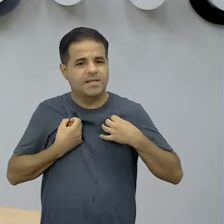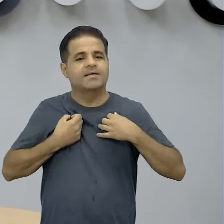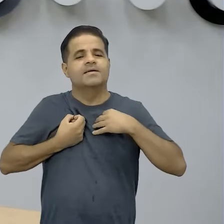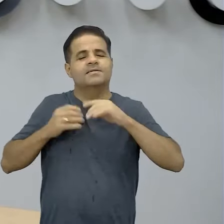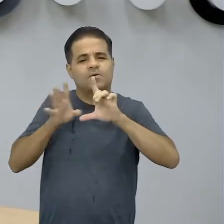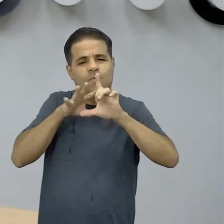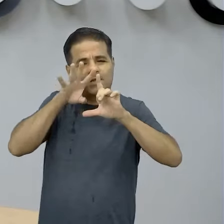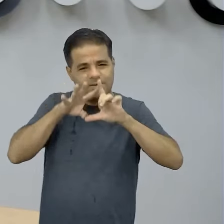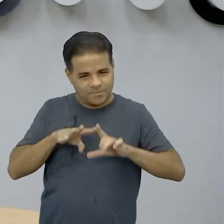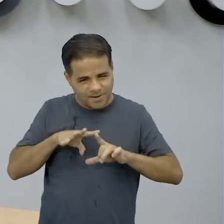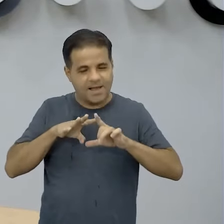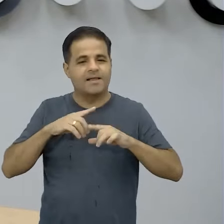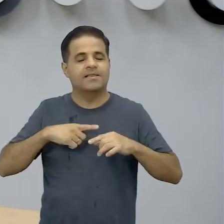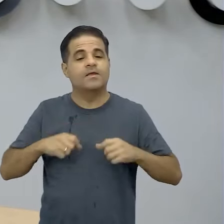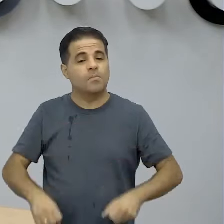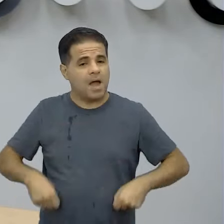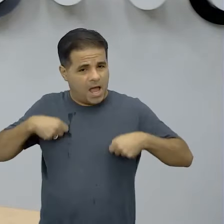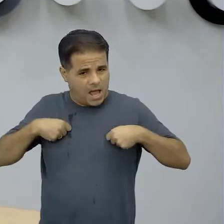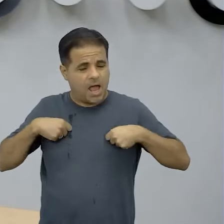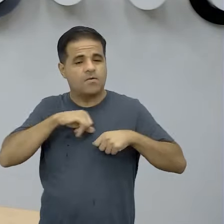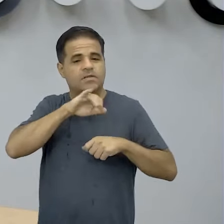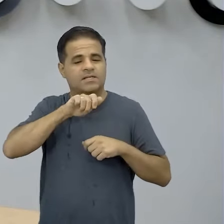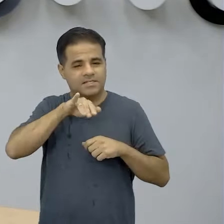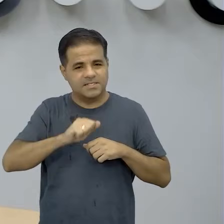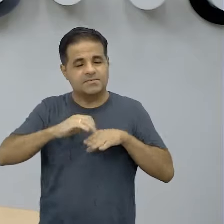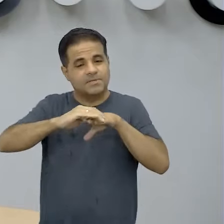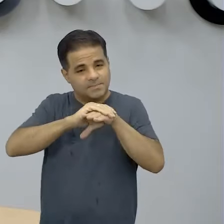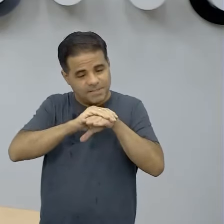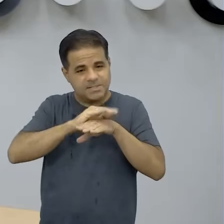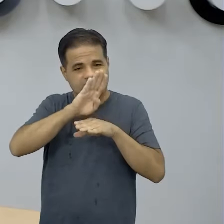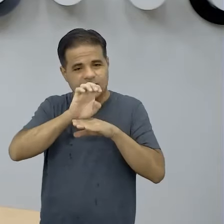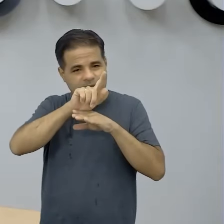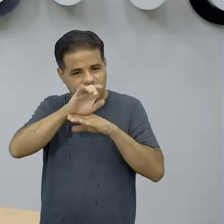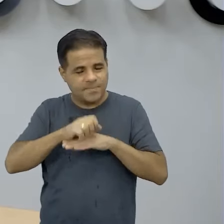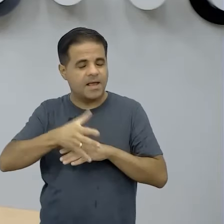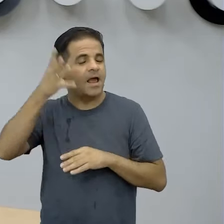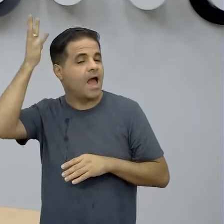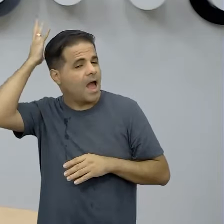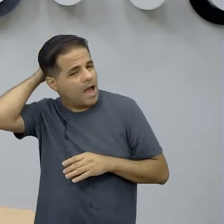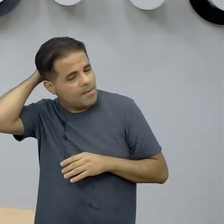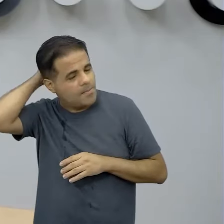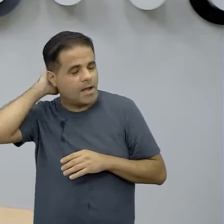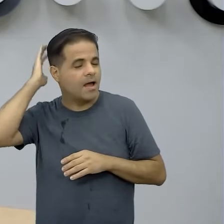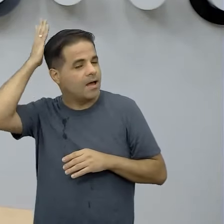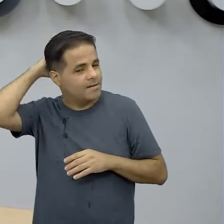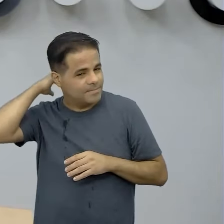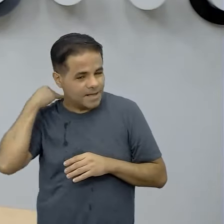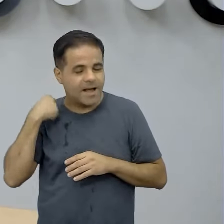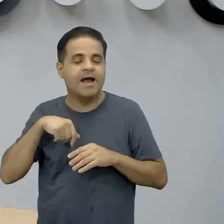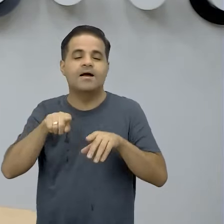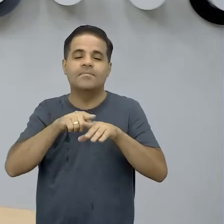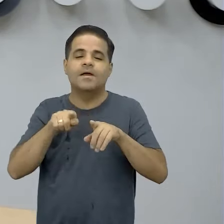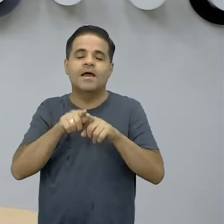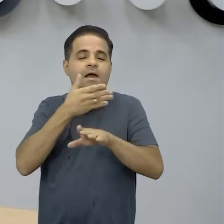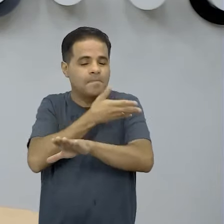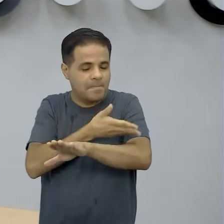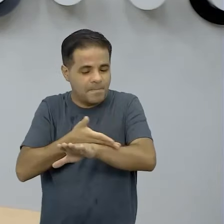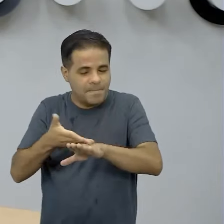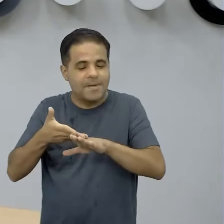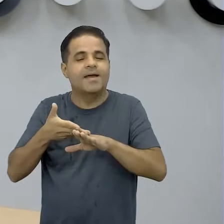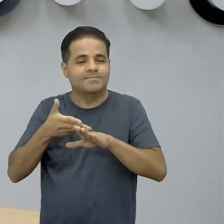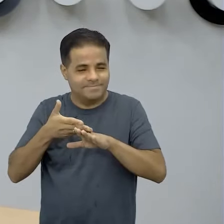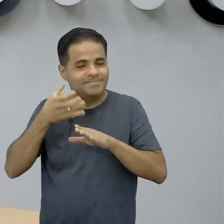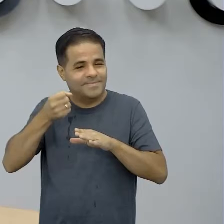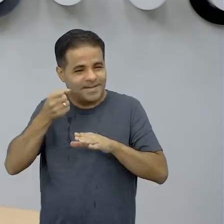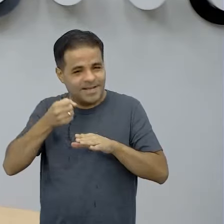quadriculada, xadrez, uma calça jeans, uma sapatilha bege, rabo de cavalo e tenho a pele clara. E eu vou apresentar essa formação